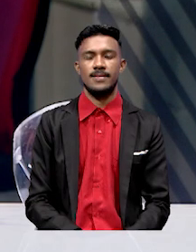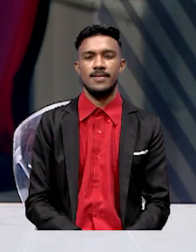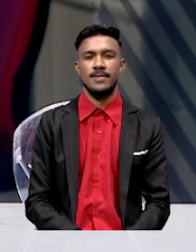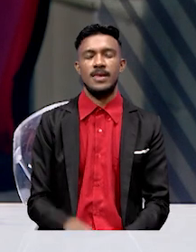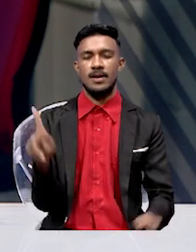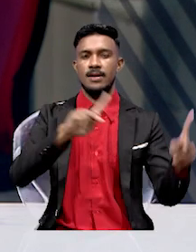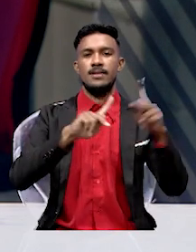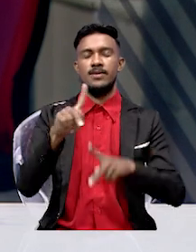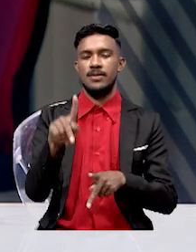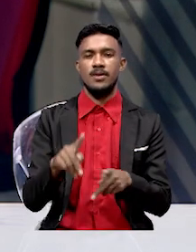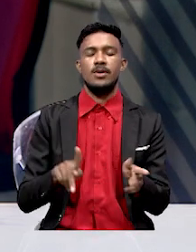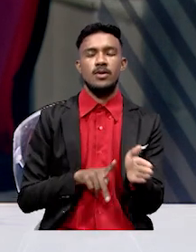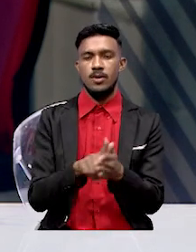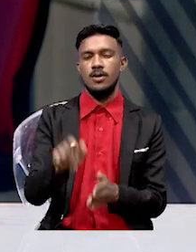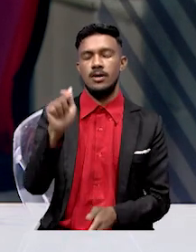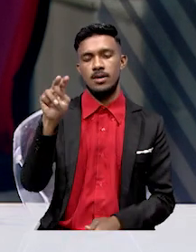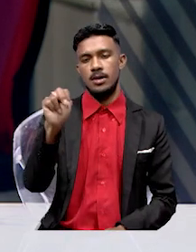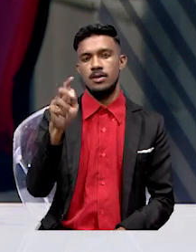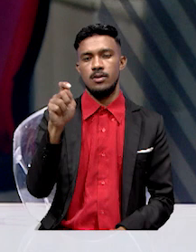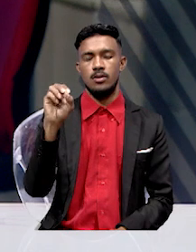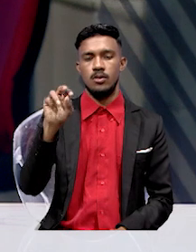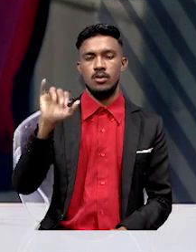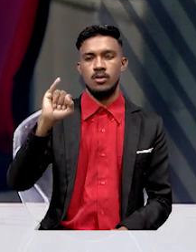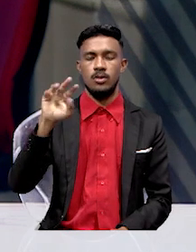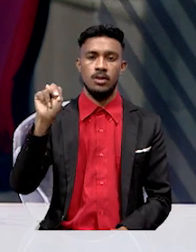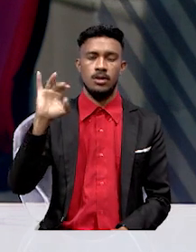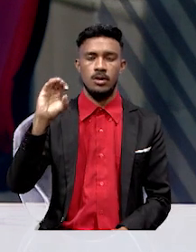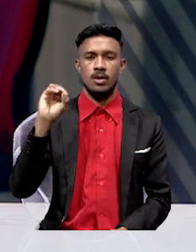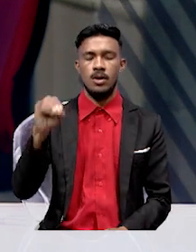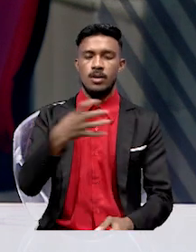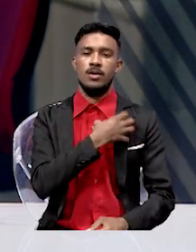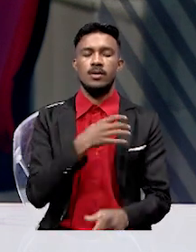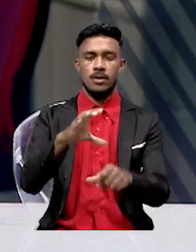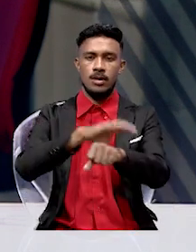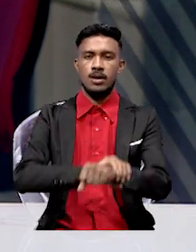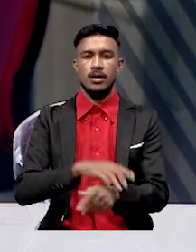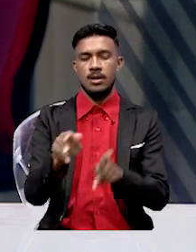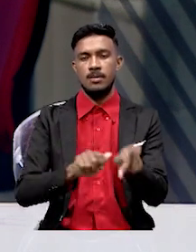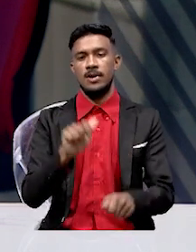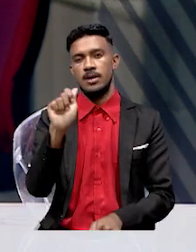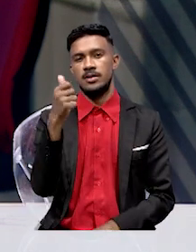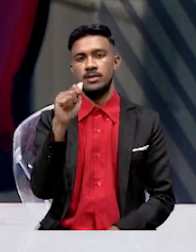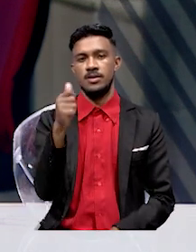Caso o Antônio de Jesus, penitele halo identificação ba Emma nain sanulu resing.